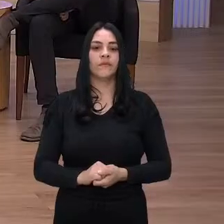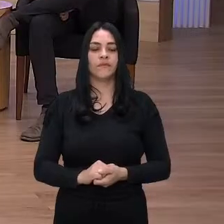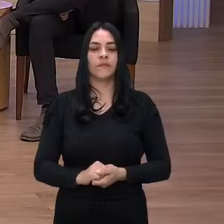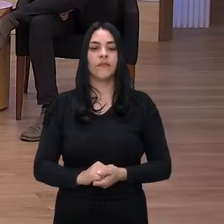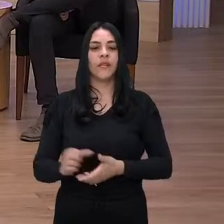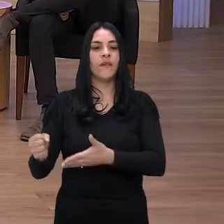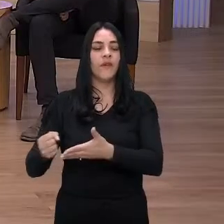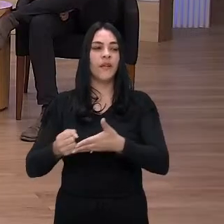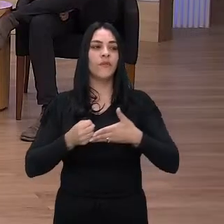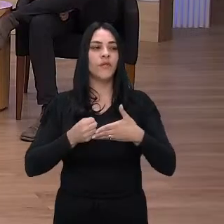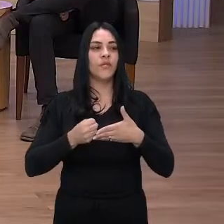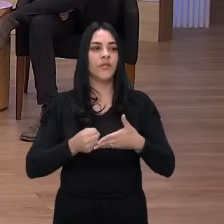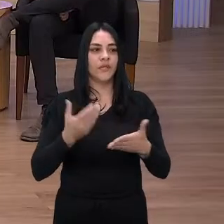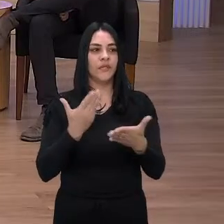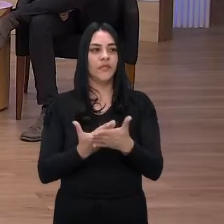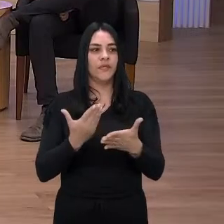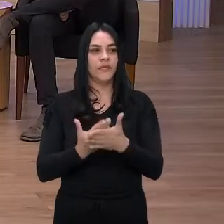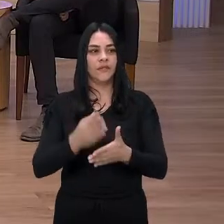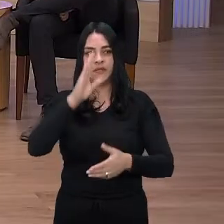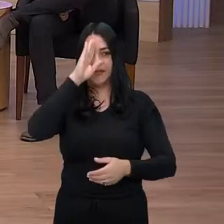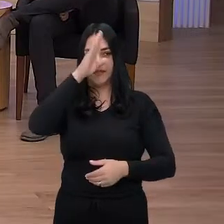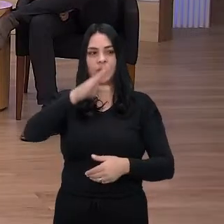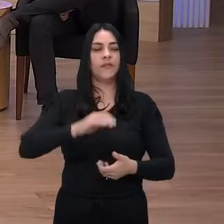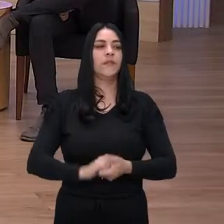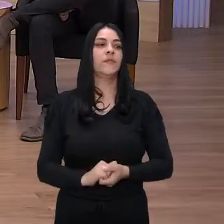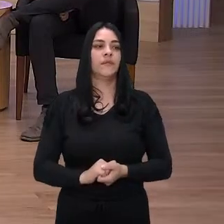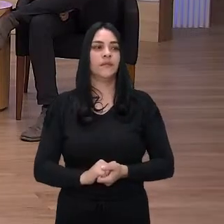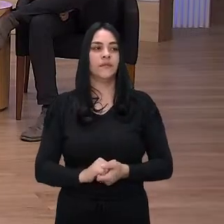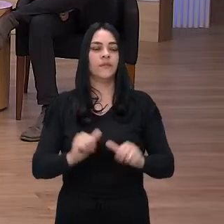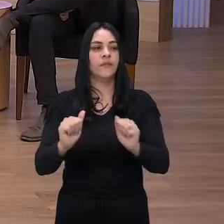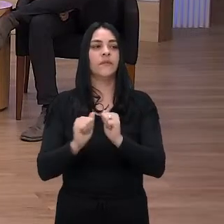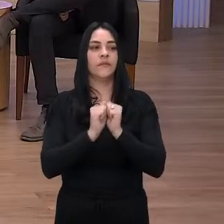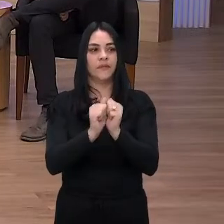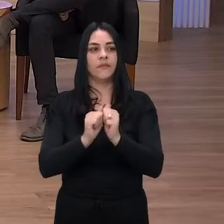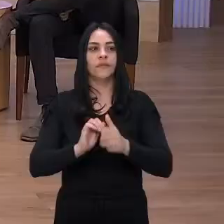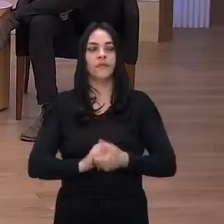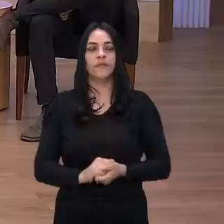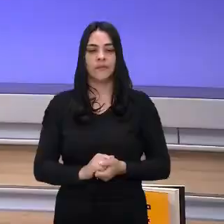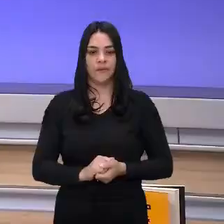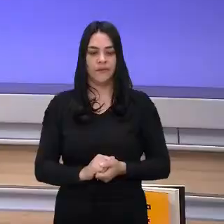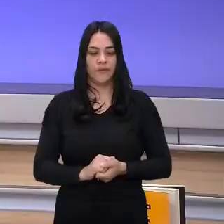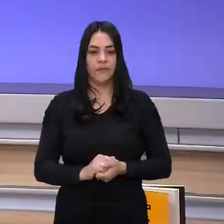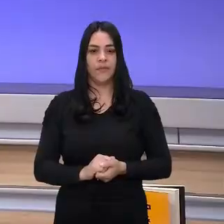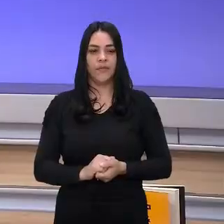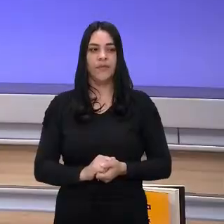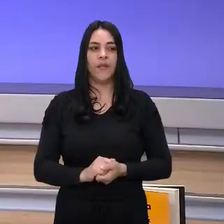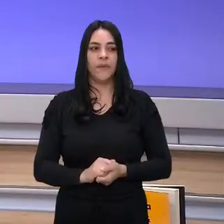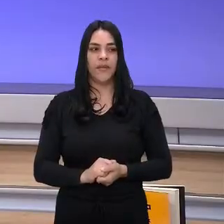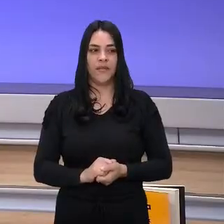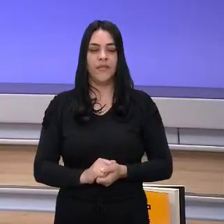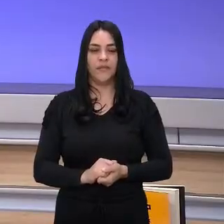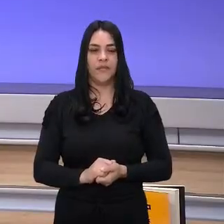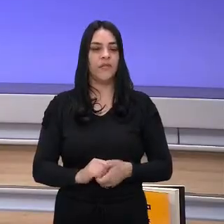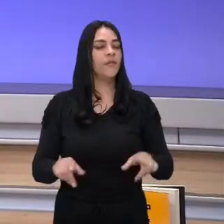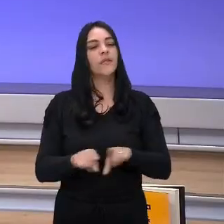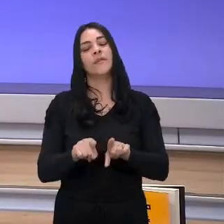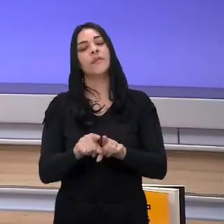não somente os alunos, mas os pais junto, e entra a questão da inclusão da comunidade também.